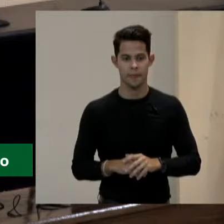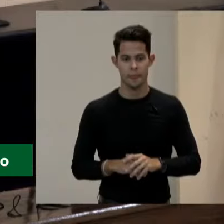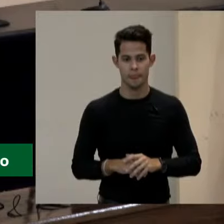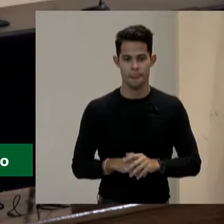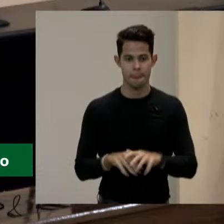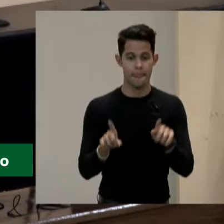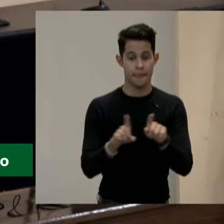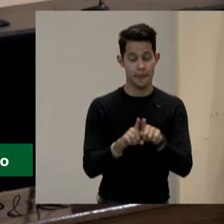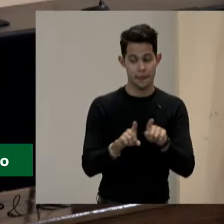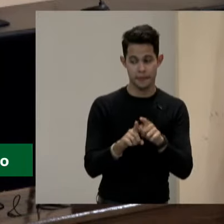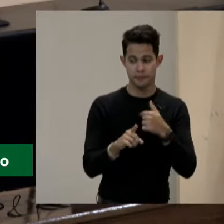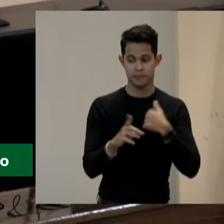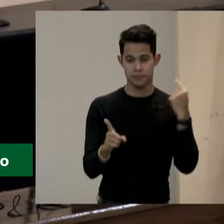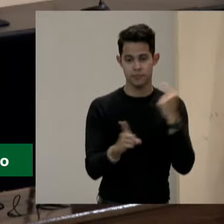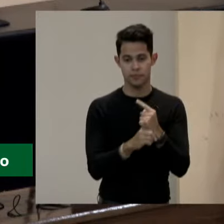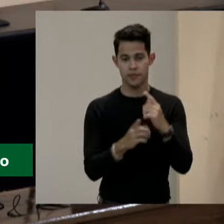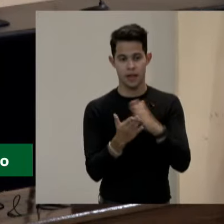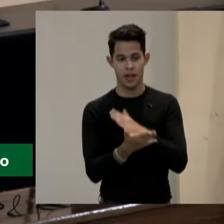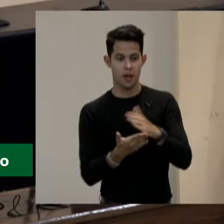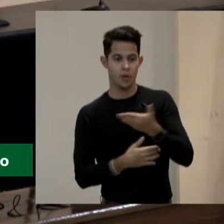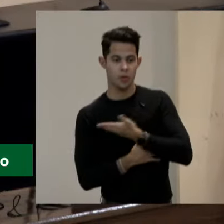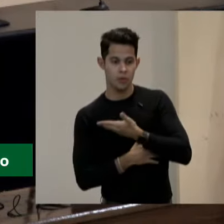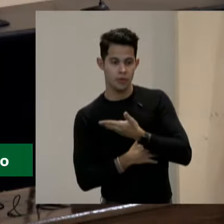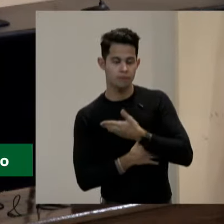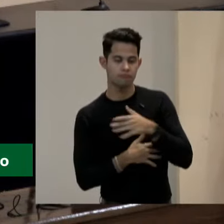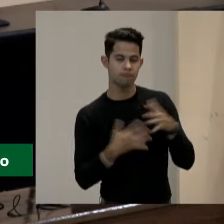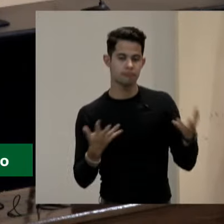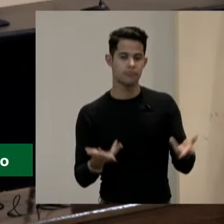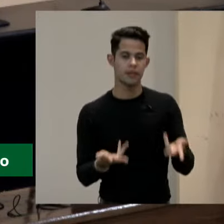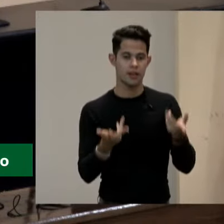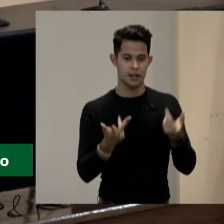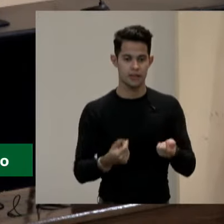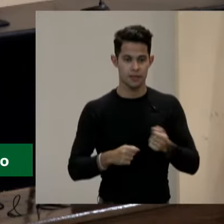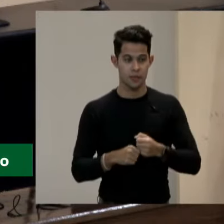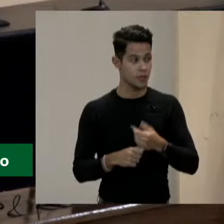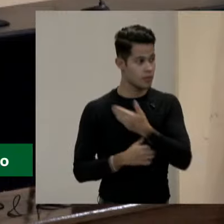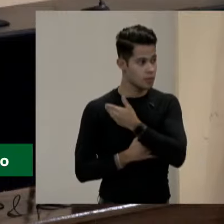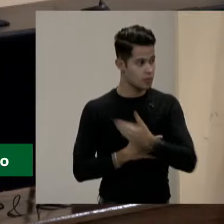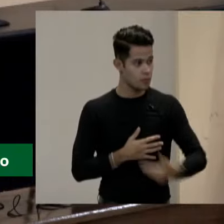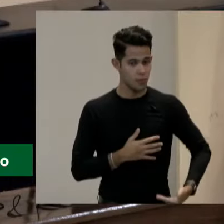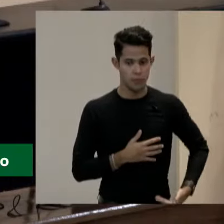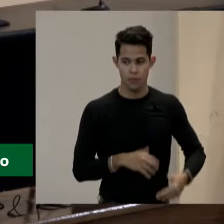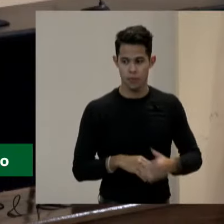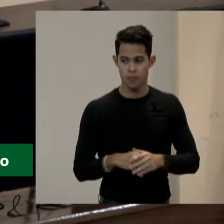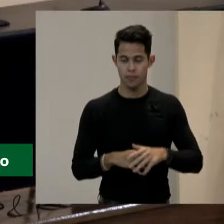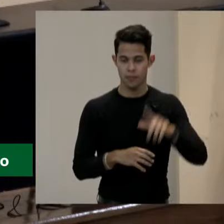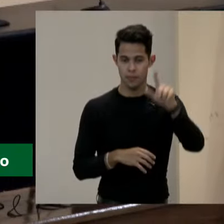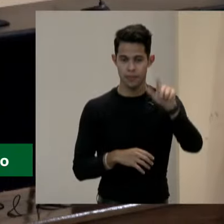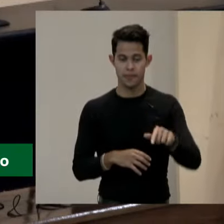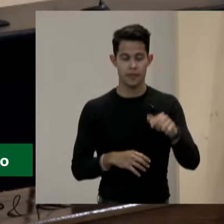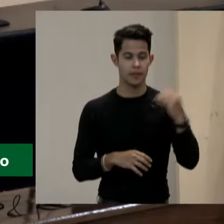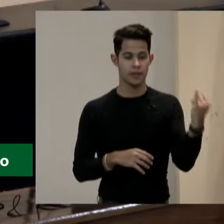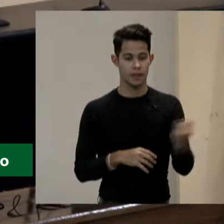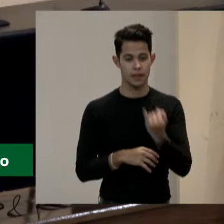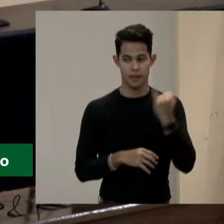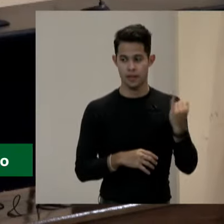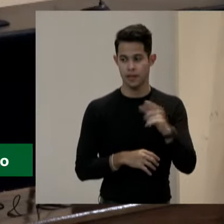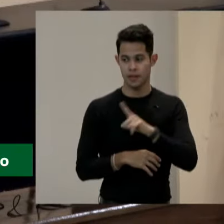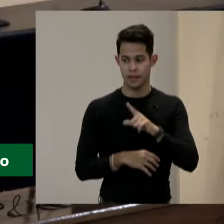alguns amigos, e isso é extremamente maravilhoso. E o público é diferenciado. Eu tive desde